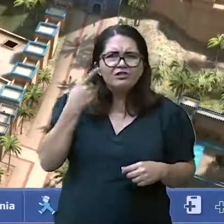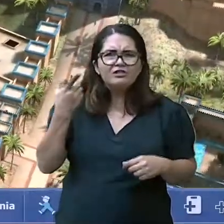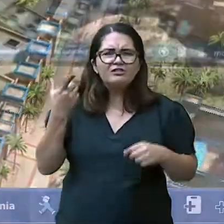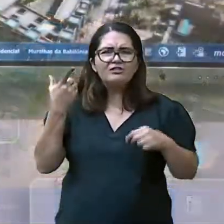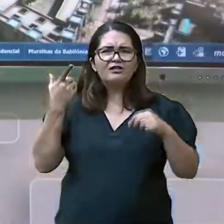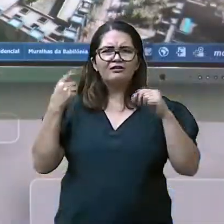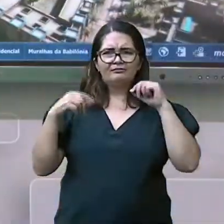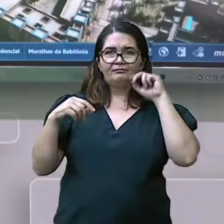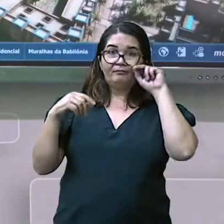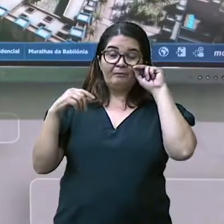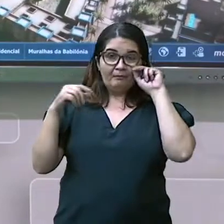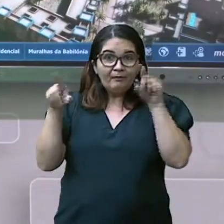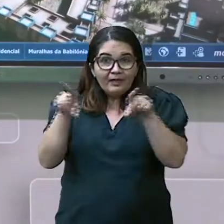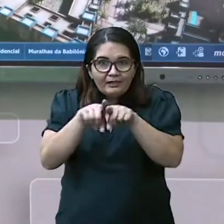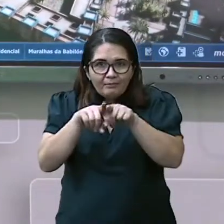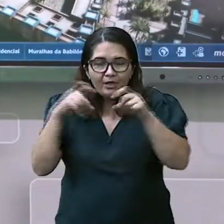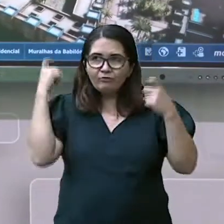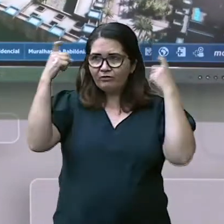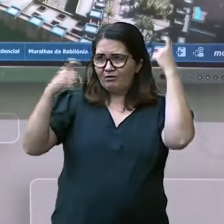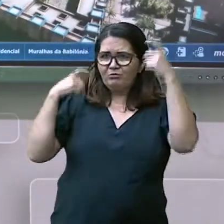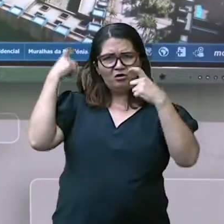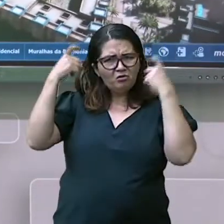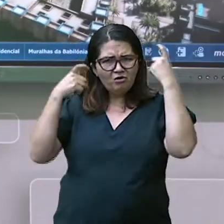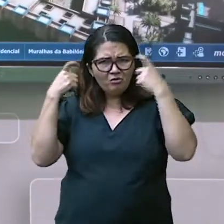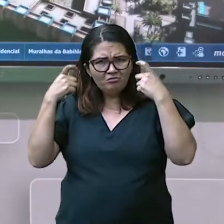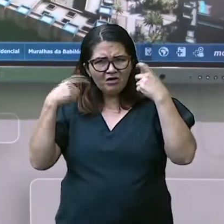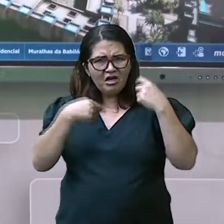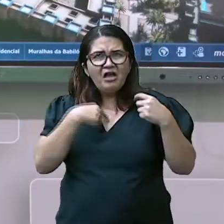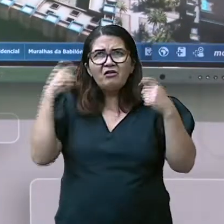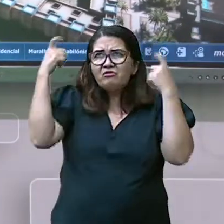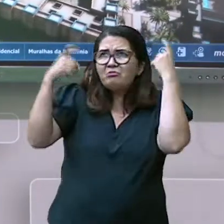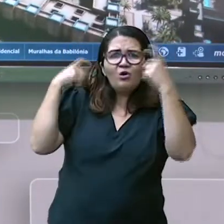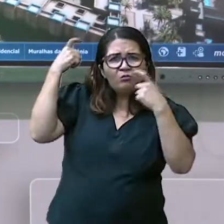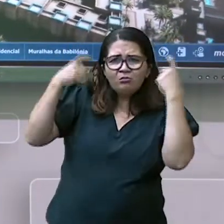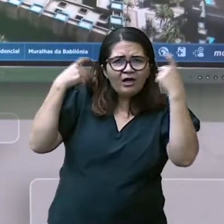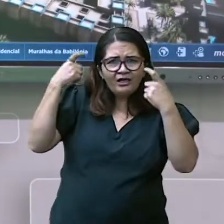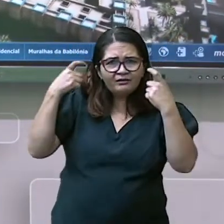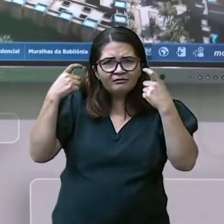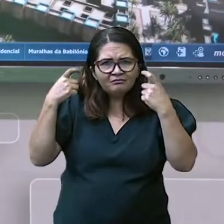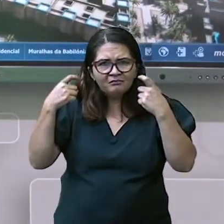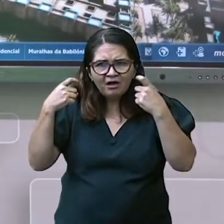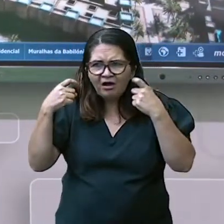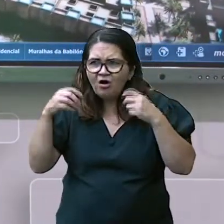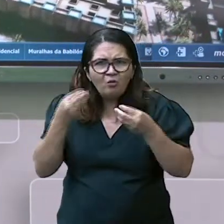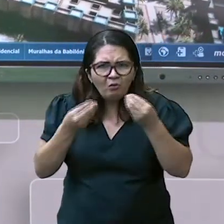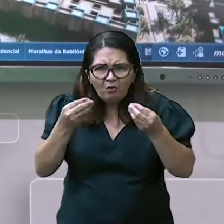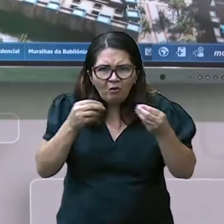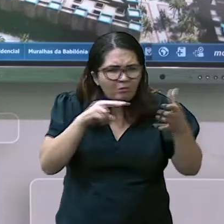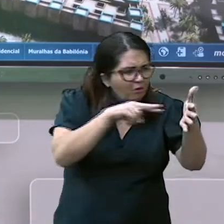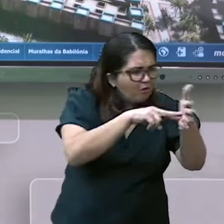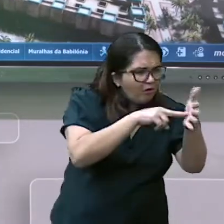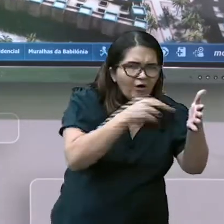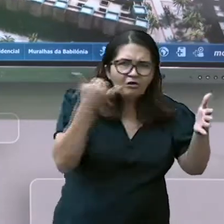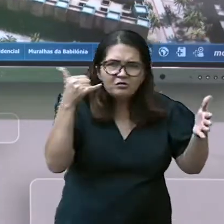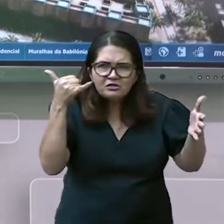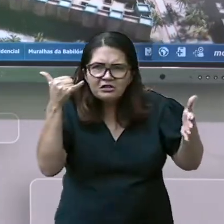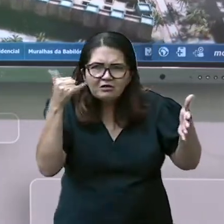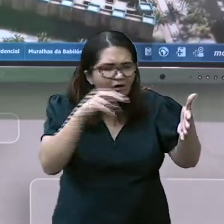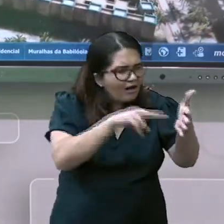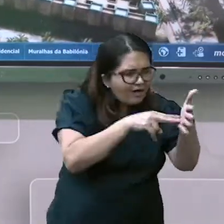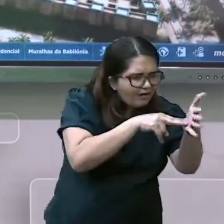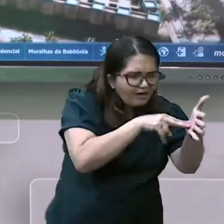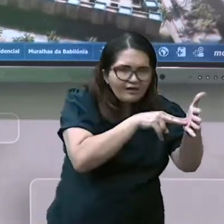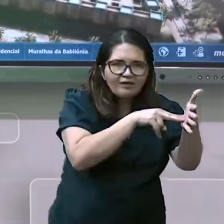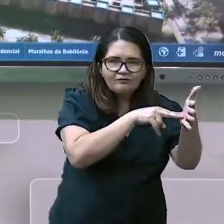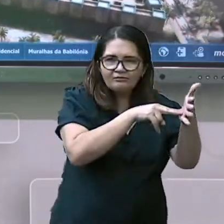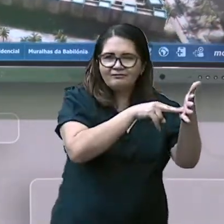Será onde é que eles iam conectar o carregador do celular, hein? Ah, nessa época não tinha, tá